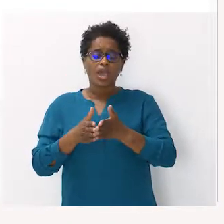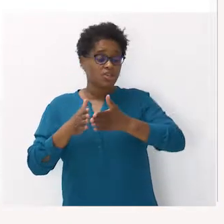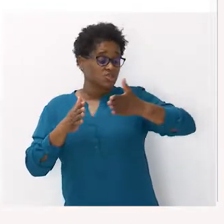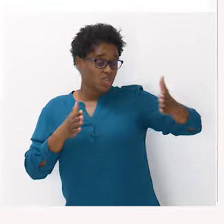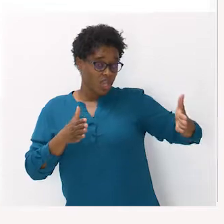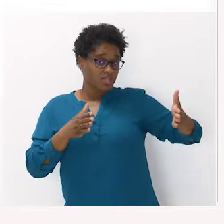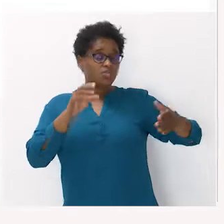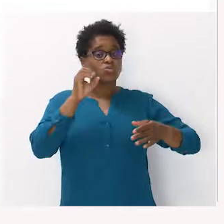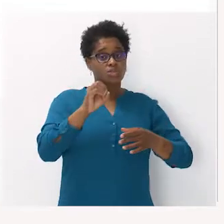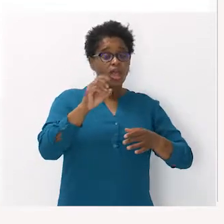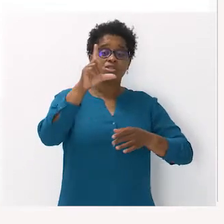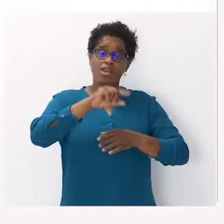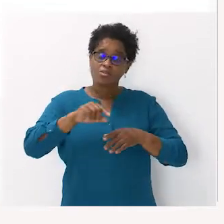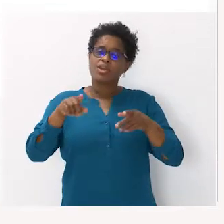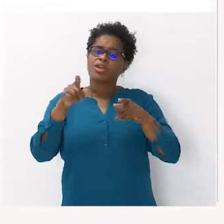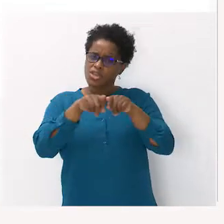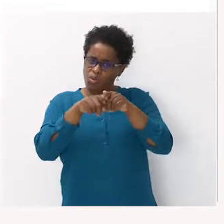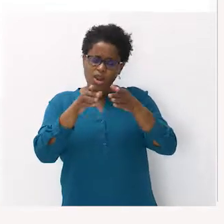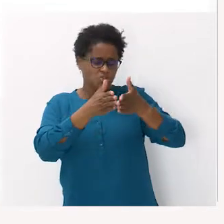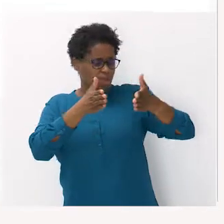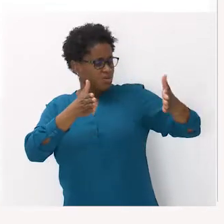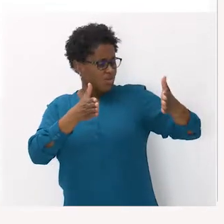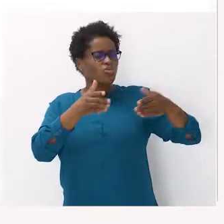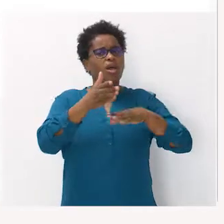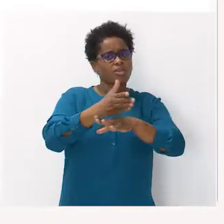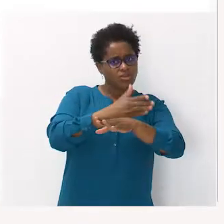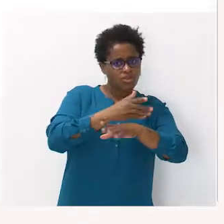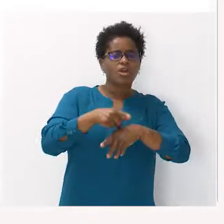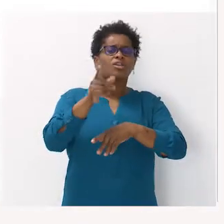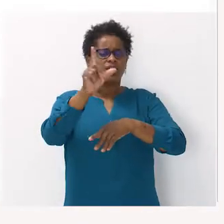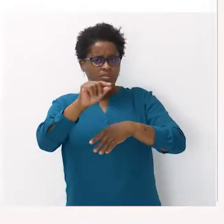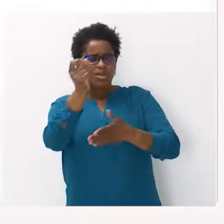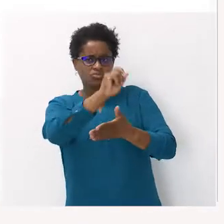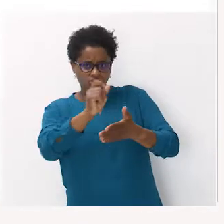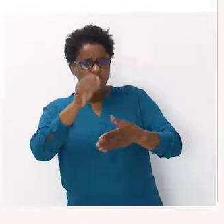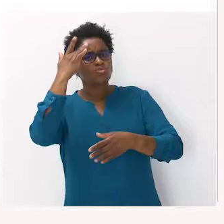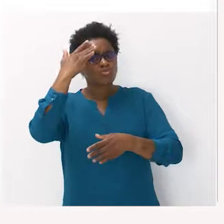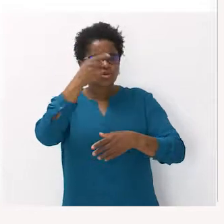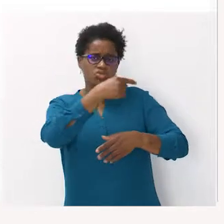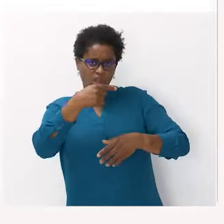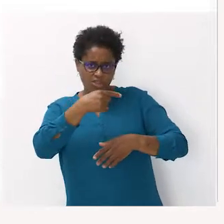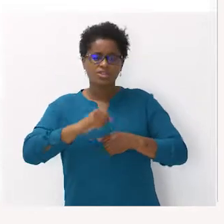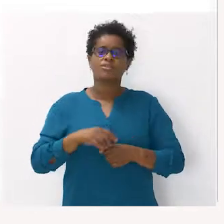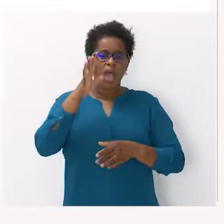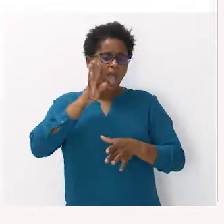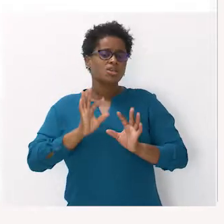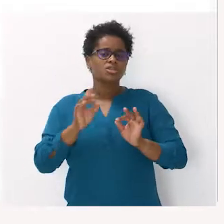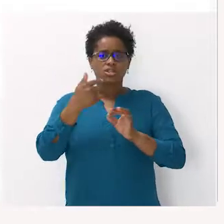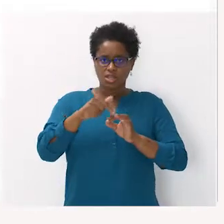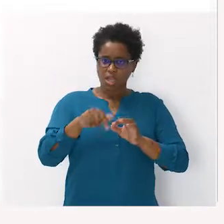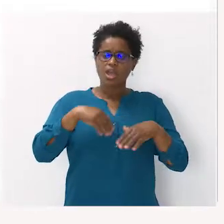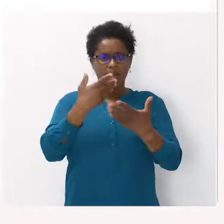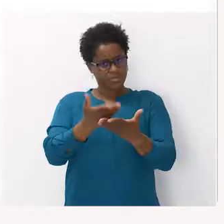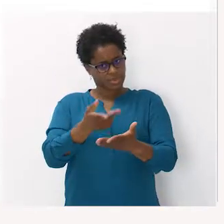zero, também no mesmo espaçamento anterior, marcaremos os números negativos. Assim teremos